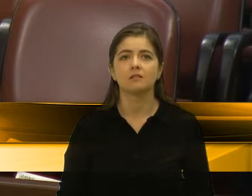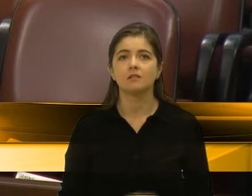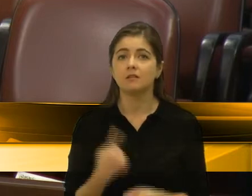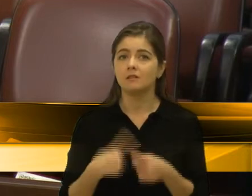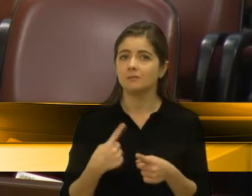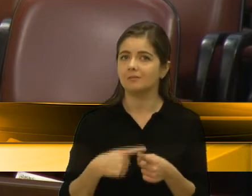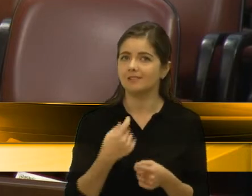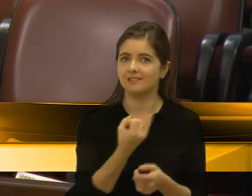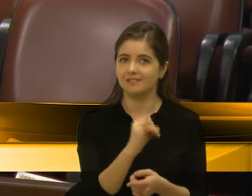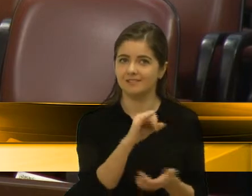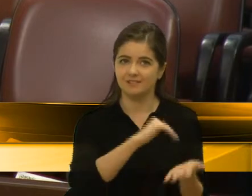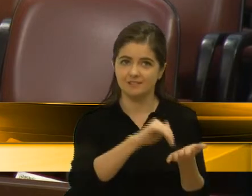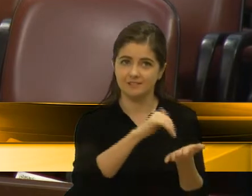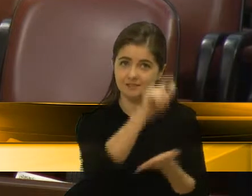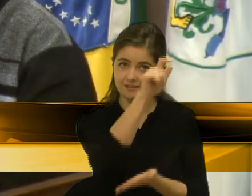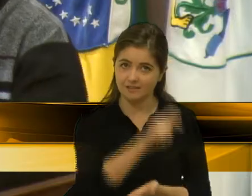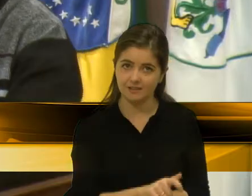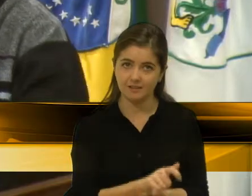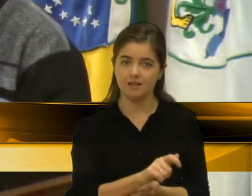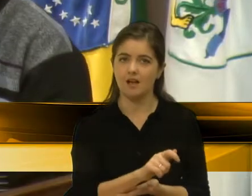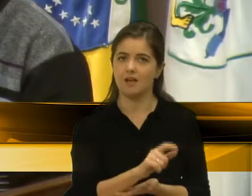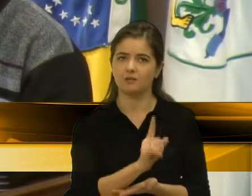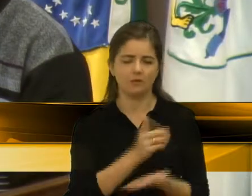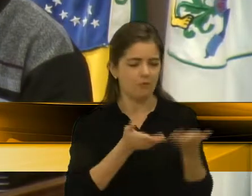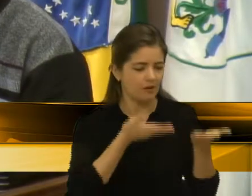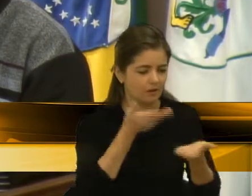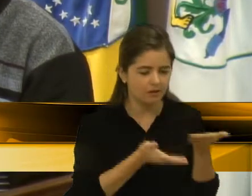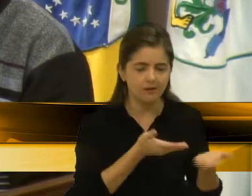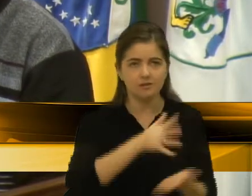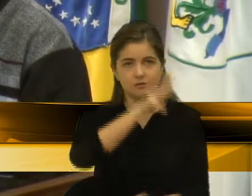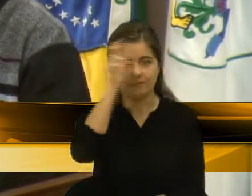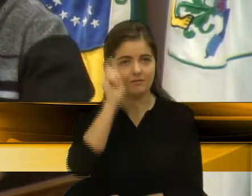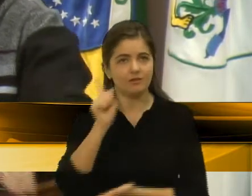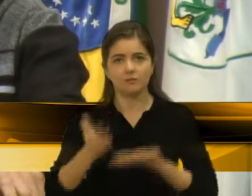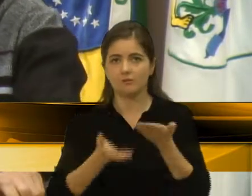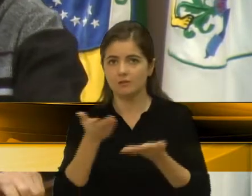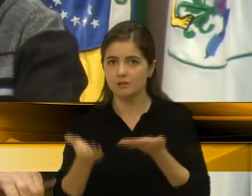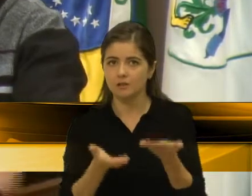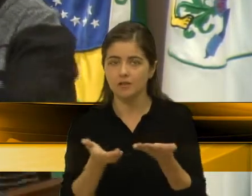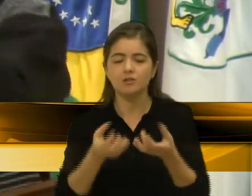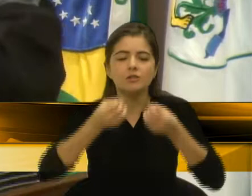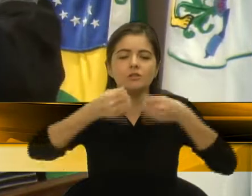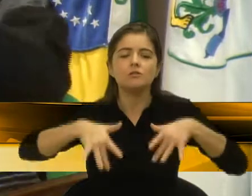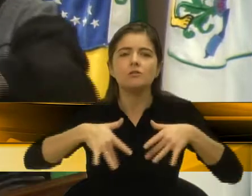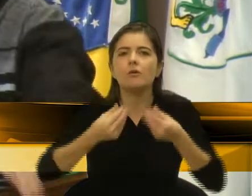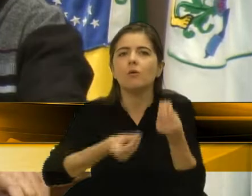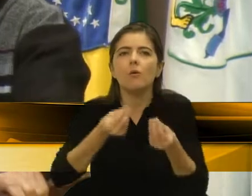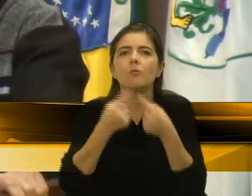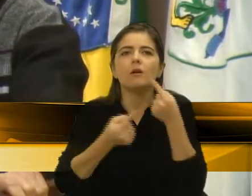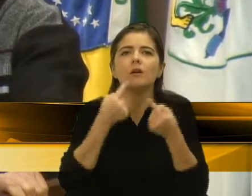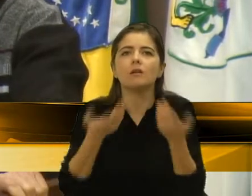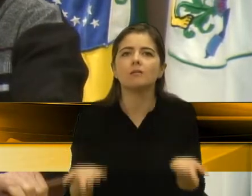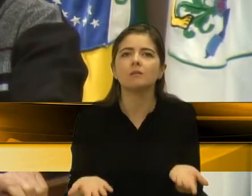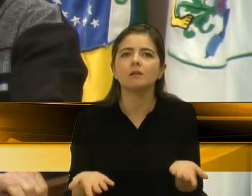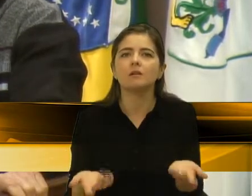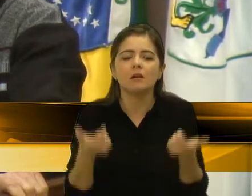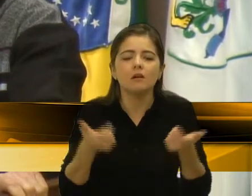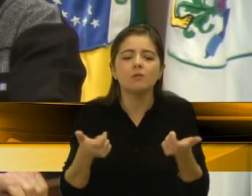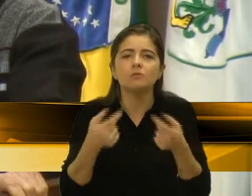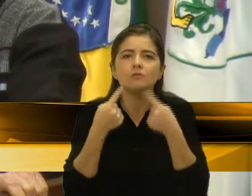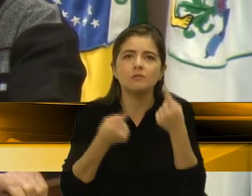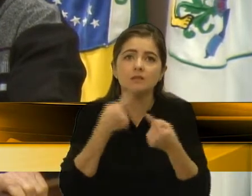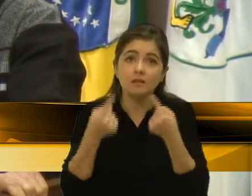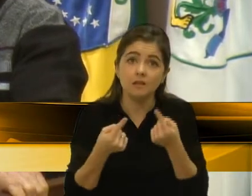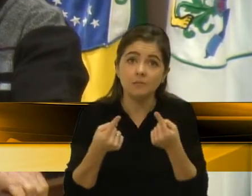os recebe, nós vereadores, muito menos presidente de bairro, aonde que sobra para reclamar? Aqui no plenário. E às vezes